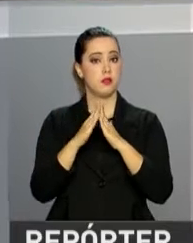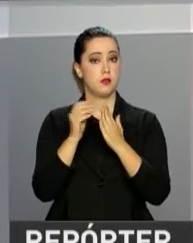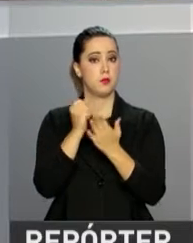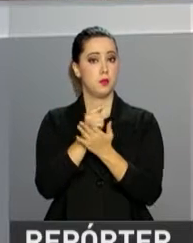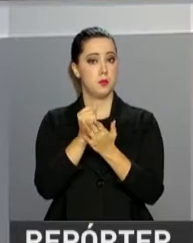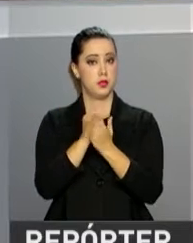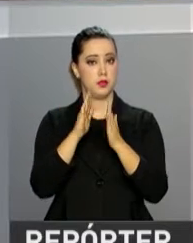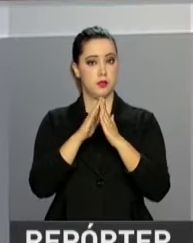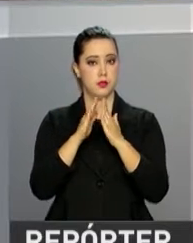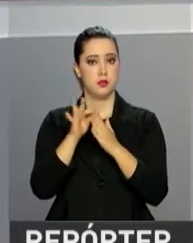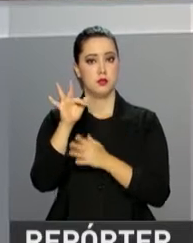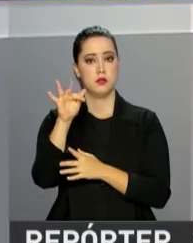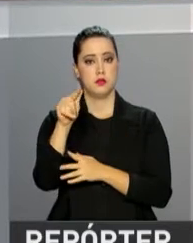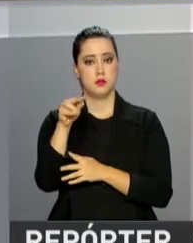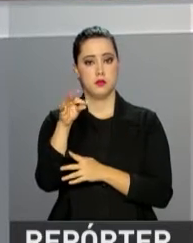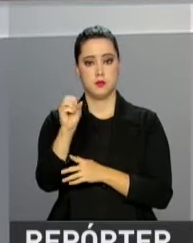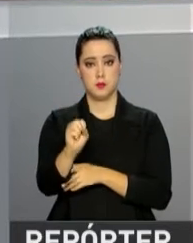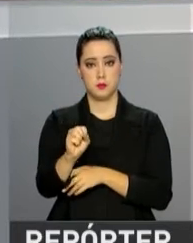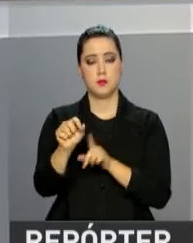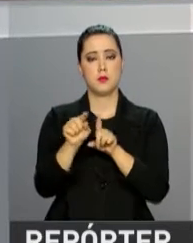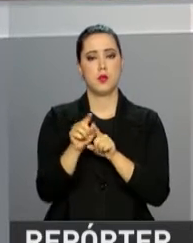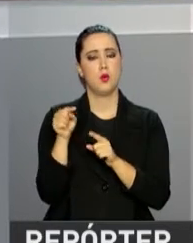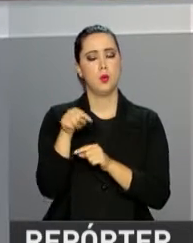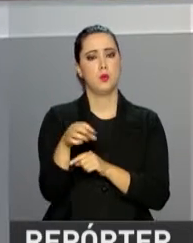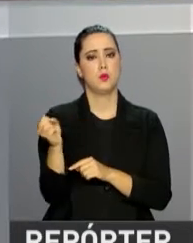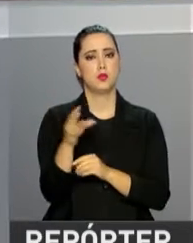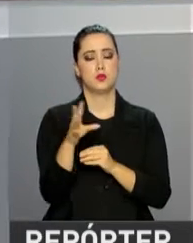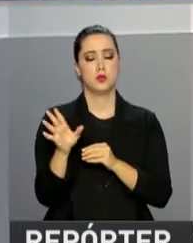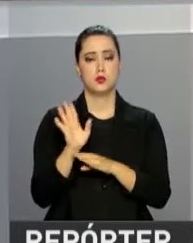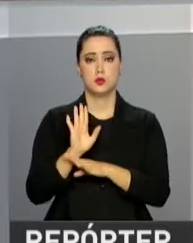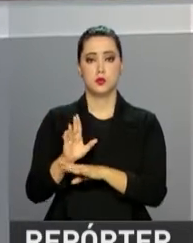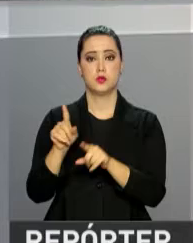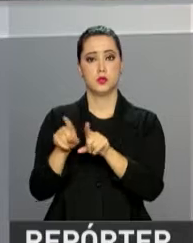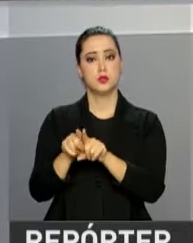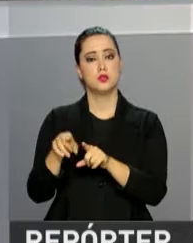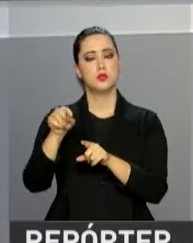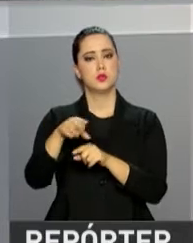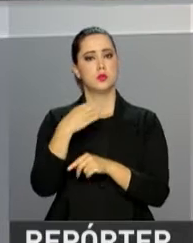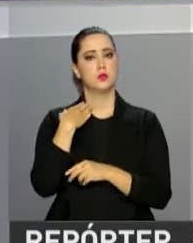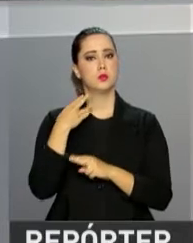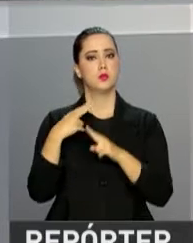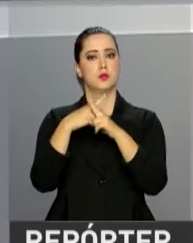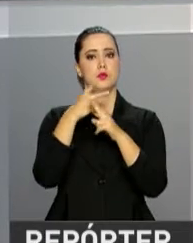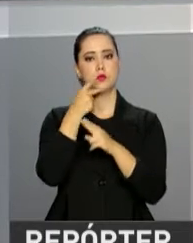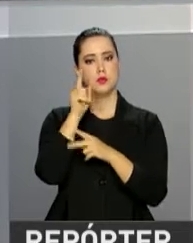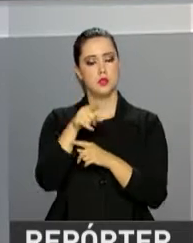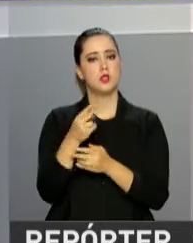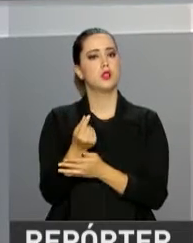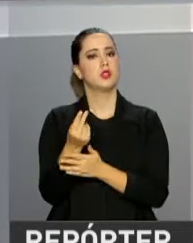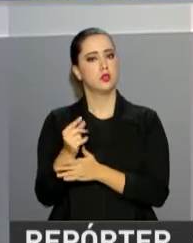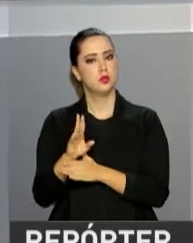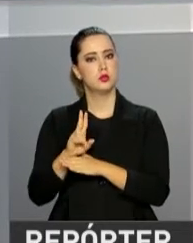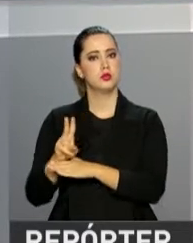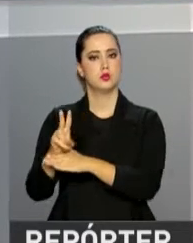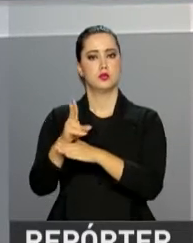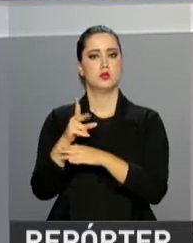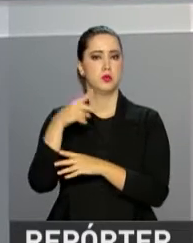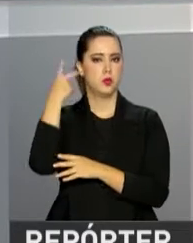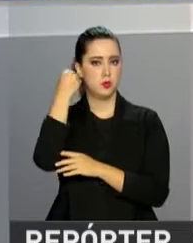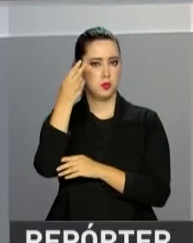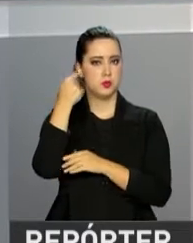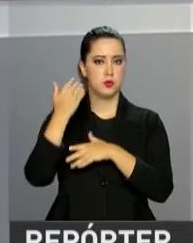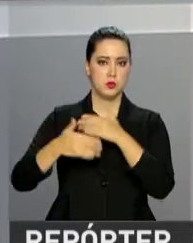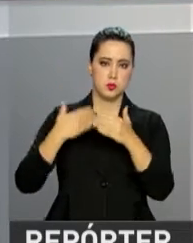do tempo de serviço fgts com essa suplementação a caixa diz que terá recursos suficientes para normalizar